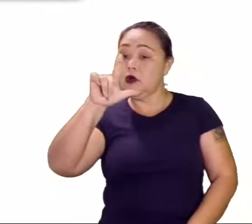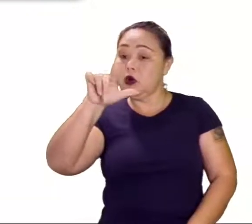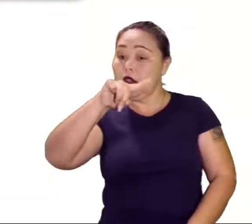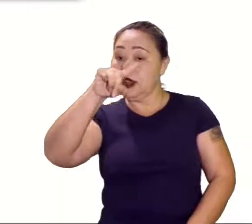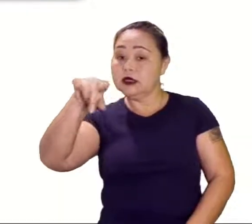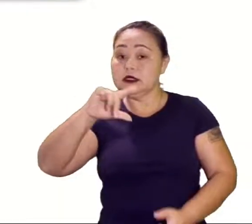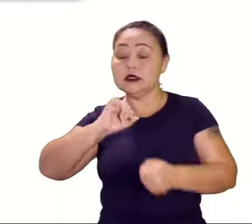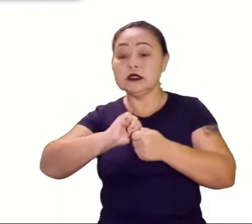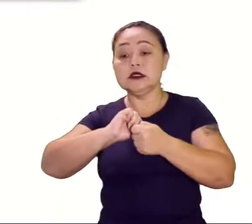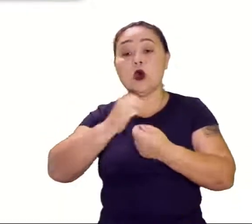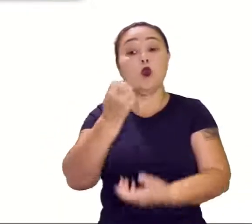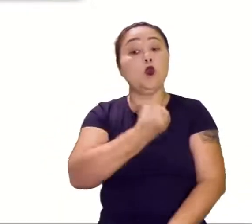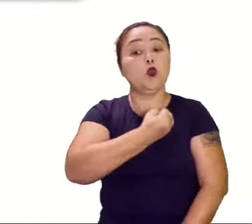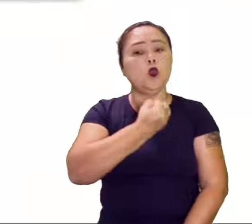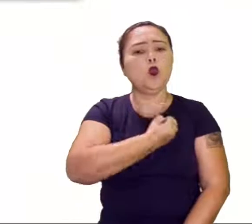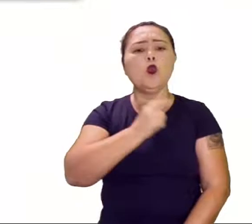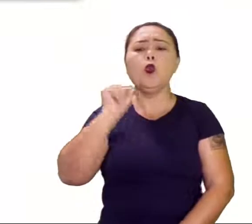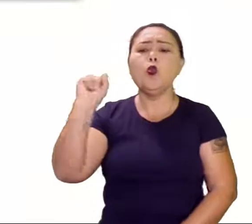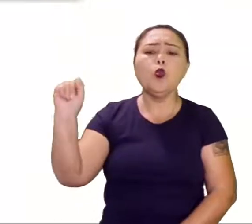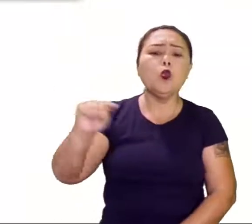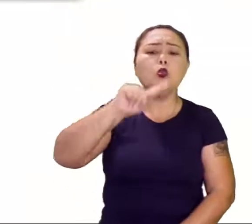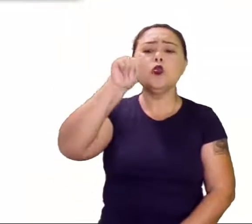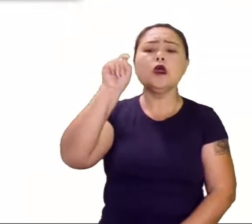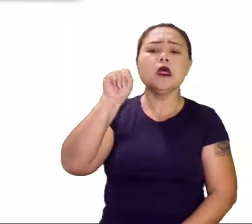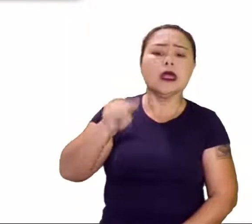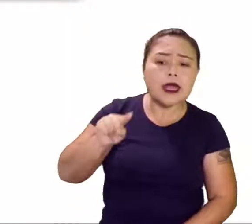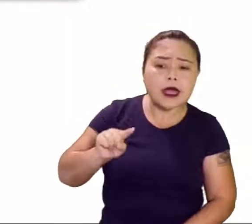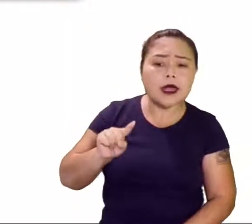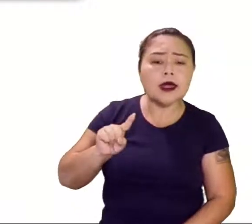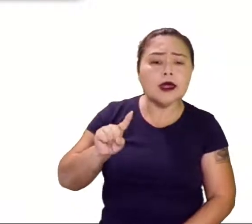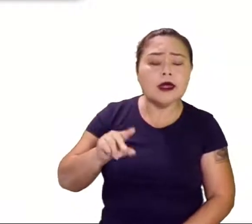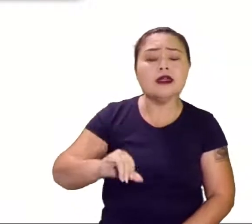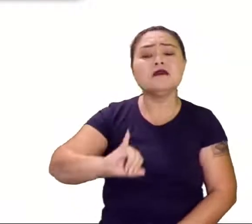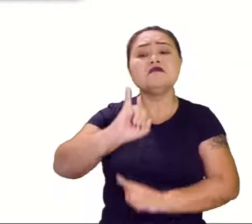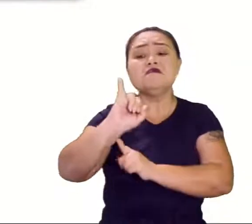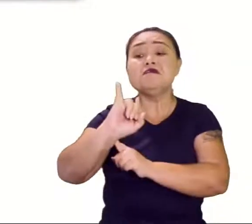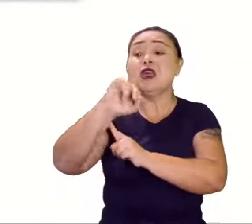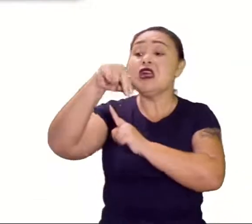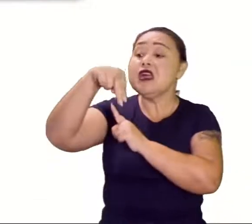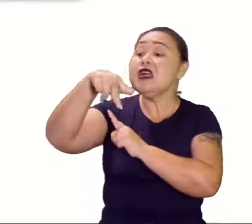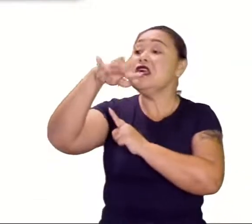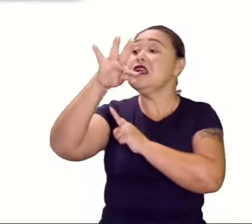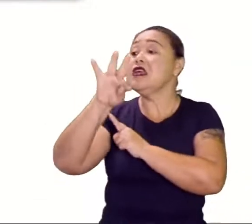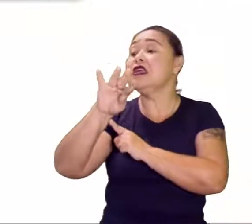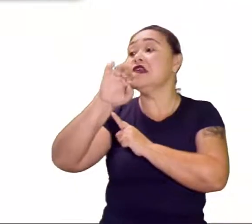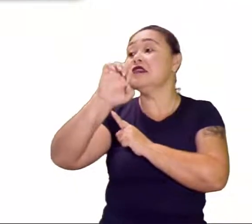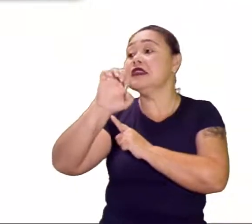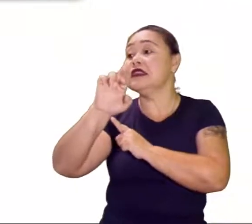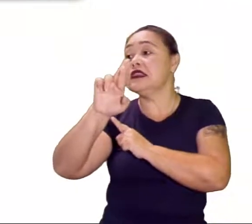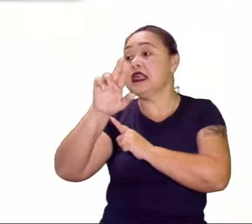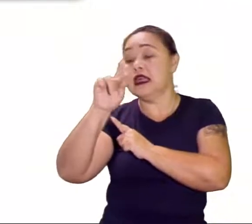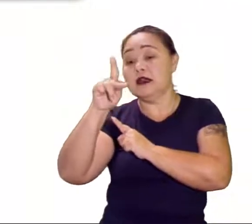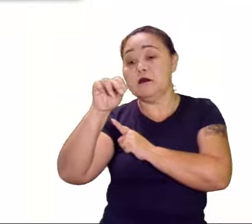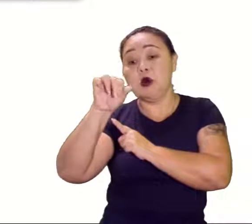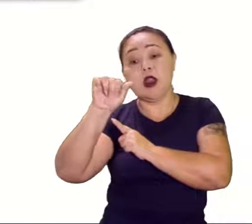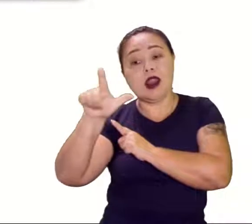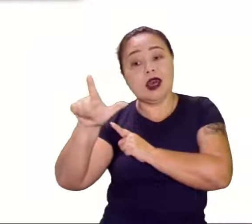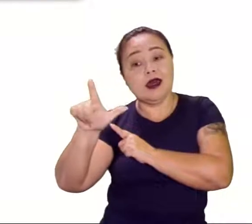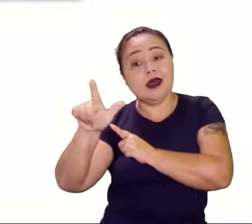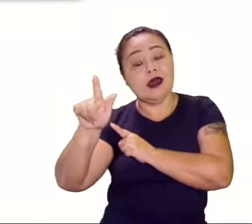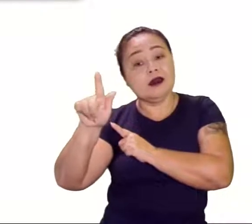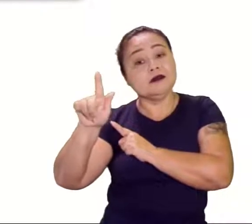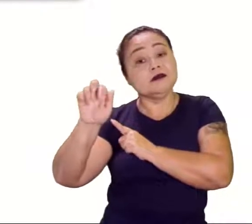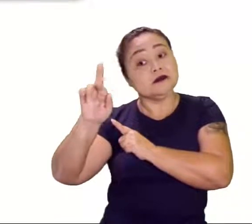que será que é em tal de interpolação, interpolar? Que seria isso, né? Mas está dentro